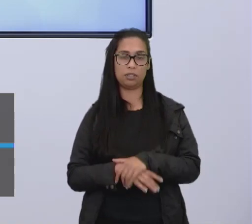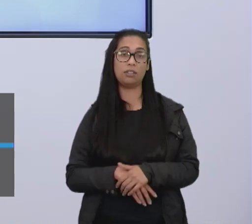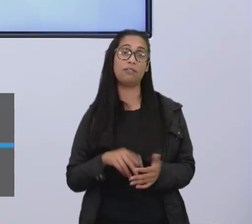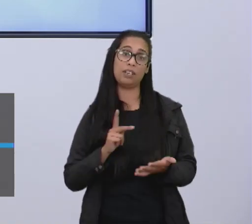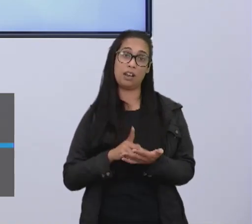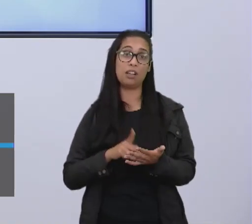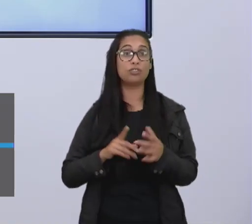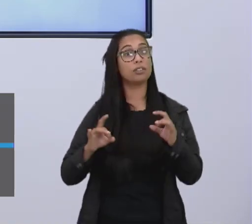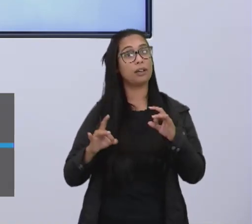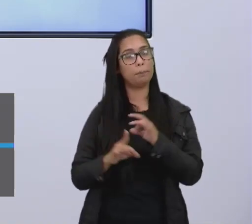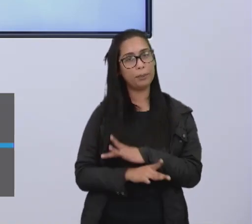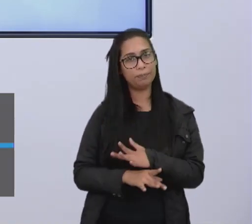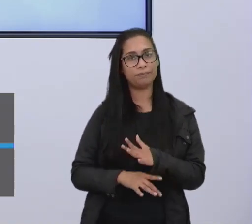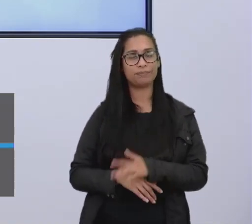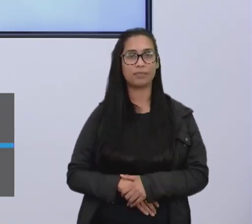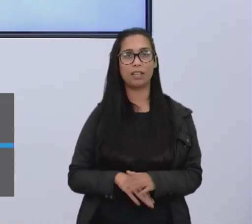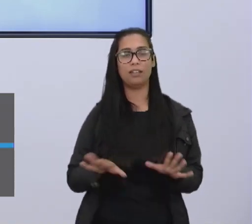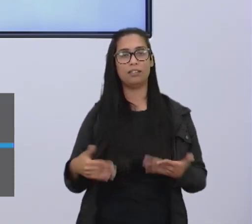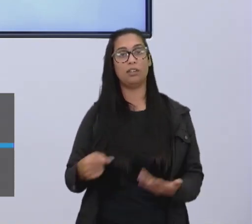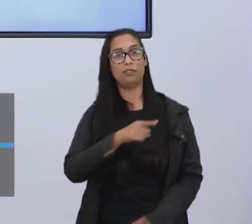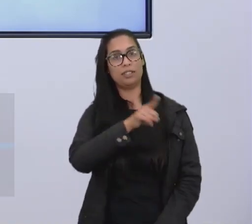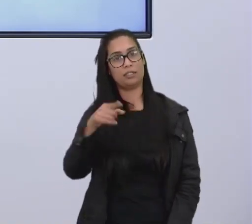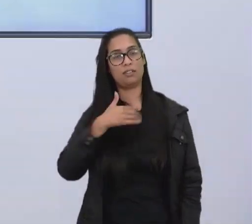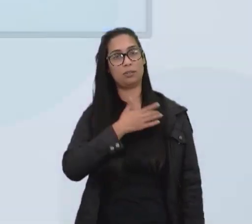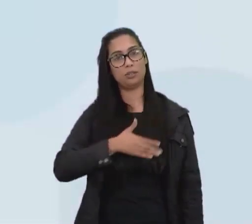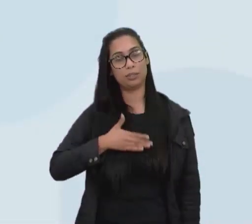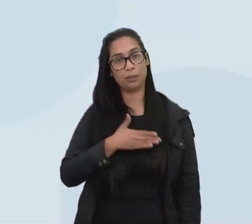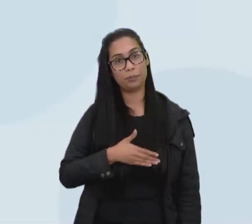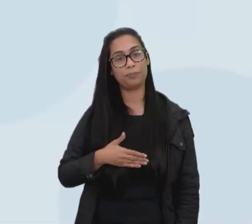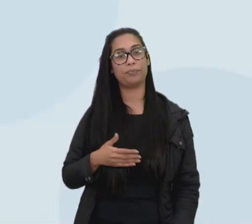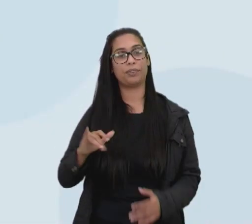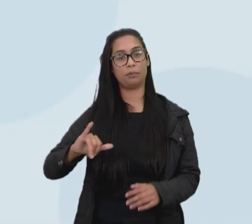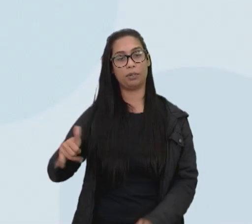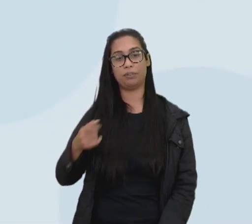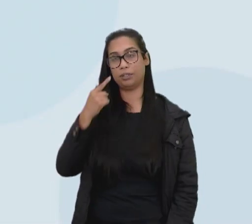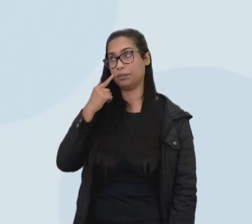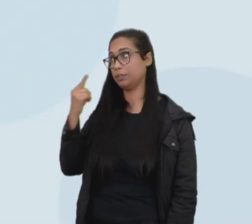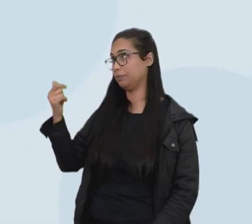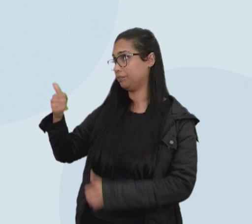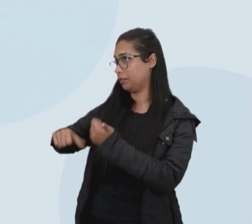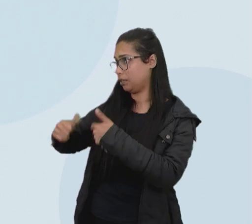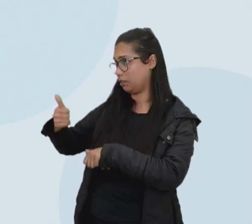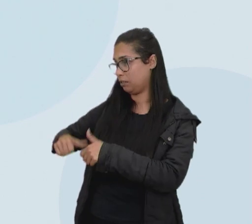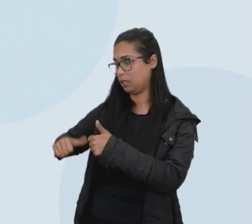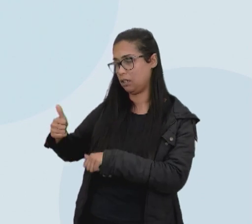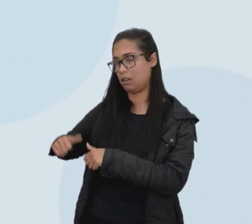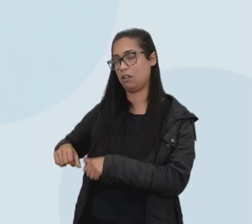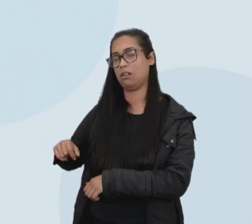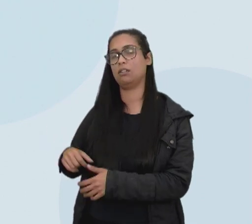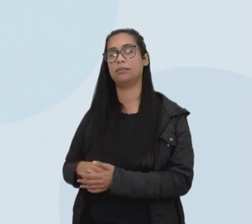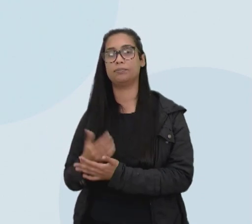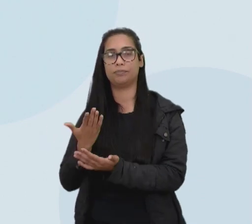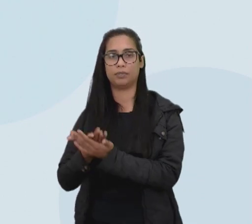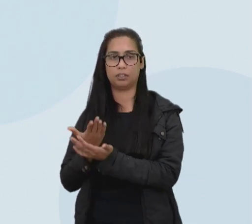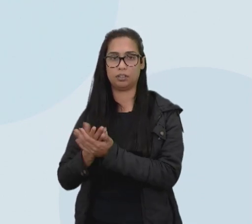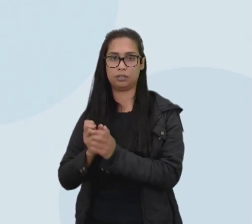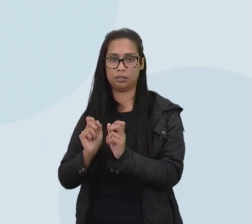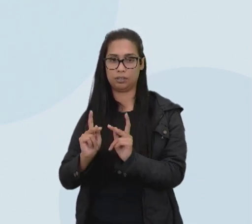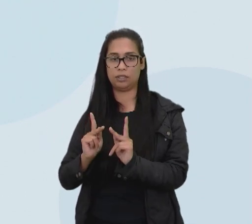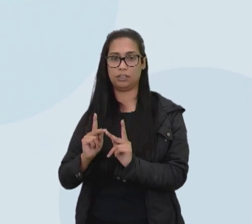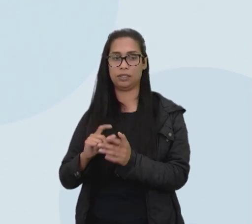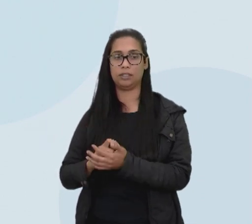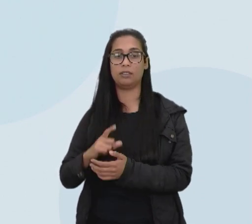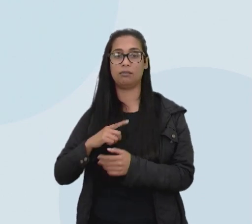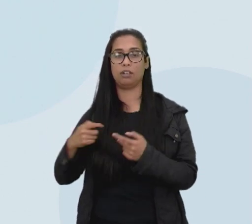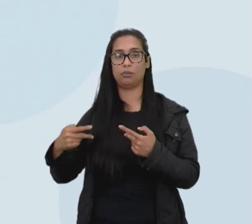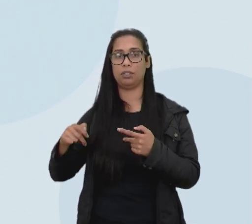né? Então, eu espero que vocês tenham curtido. Eu deixei uns materiais pra vocês lerem no final. Acho que seria super válido vocês lerem. Não esqueçam de avaliar a nossa aula pra gente saber se